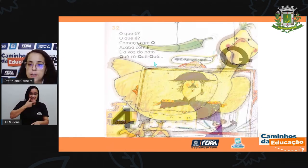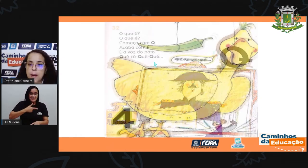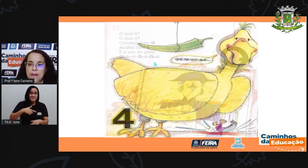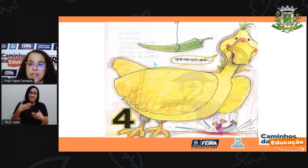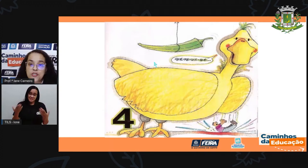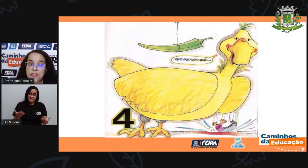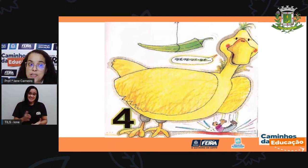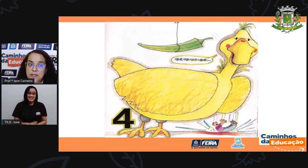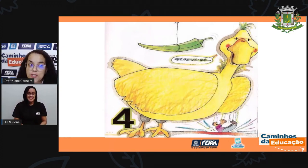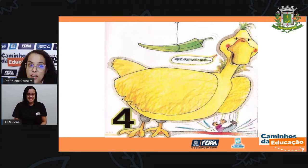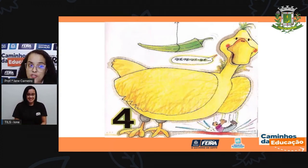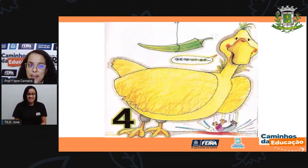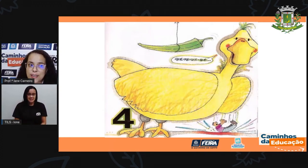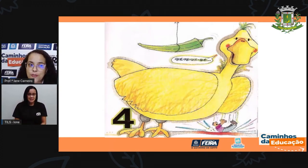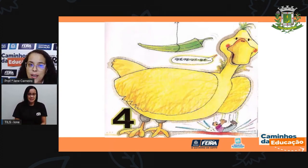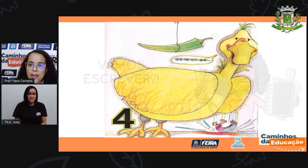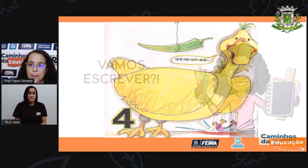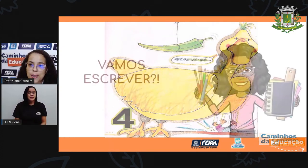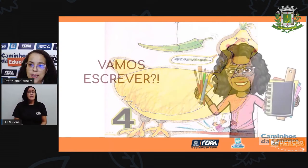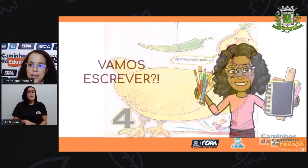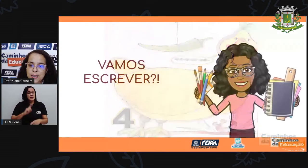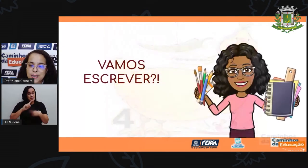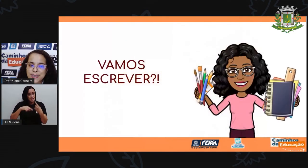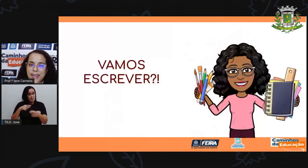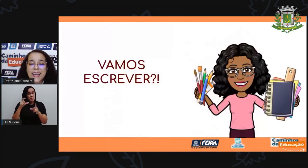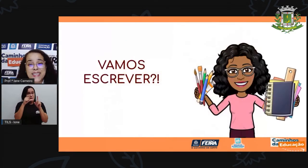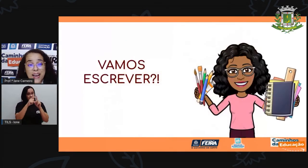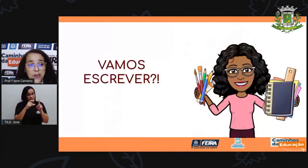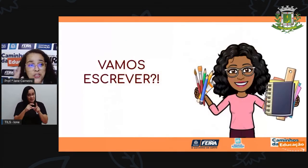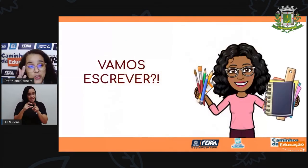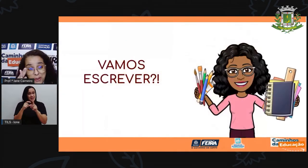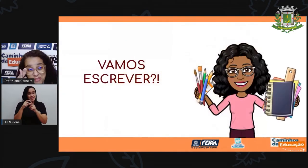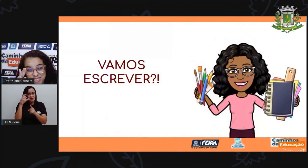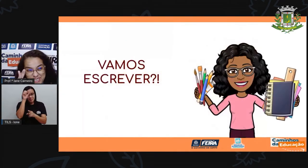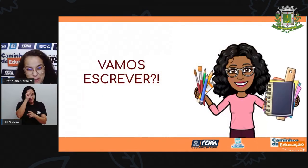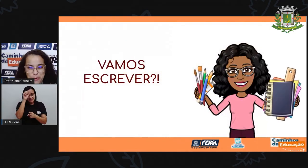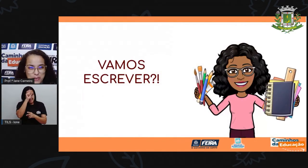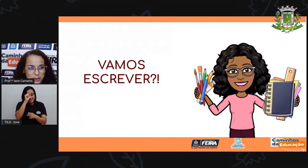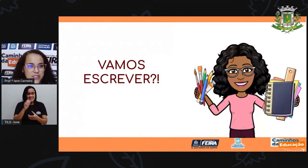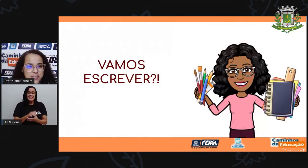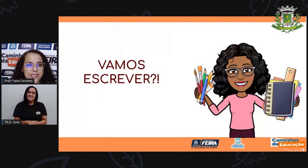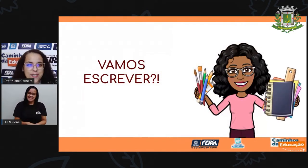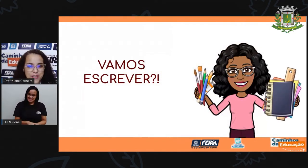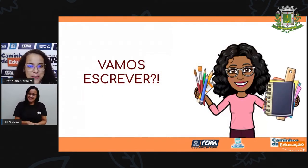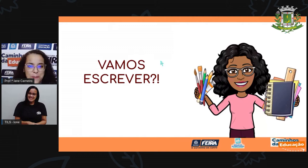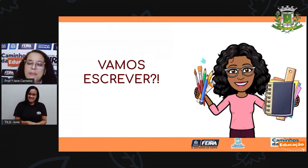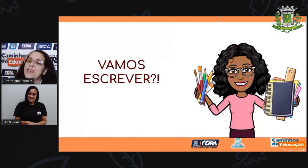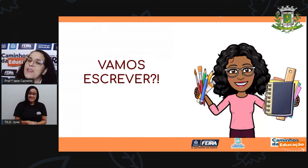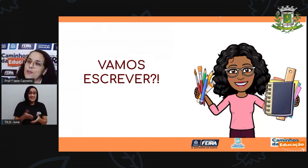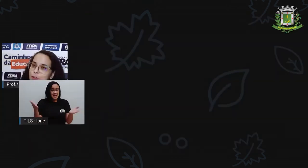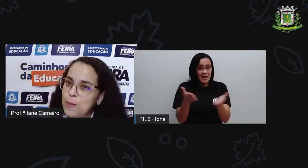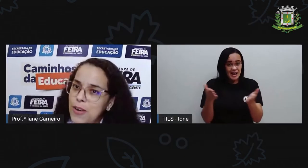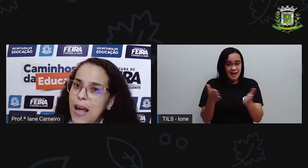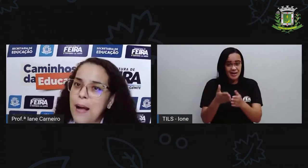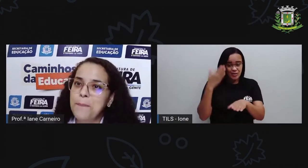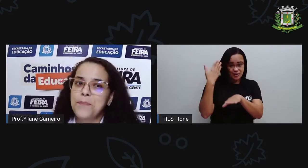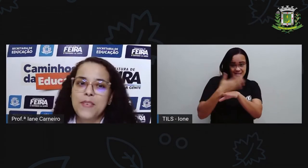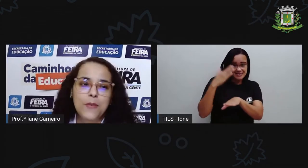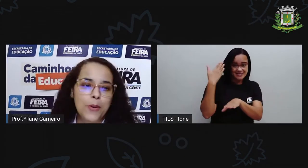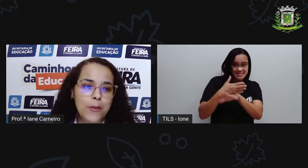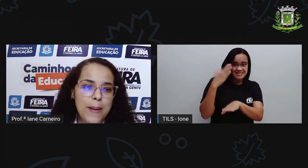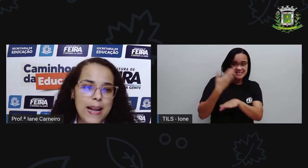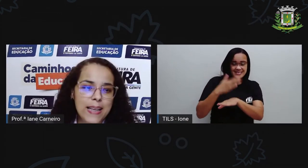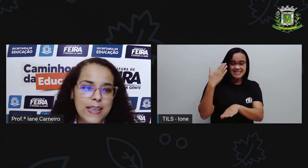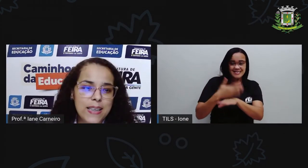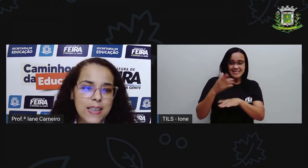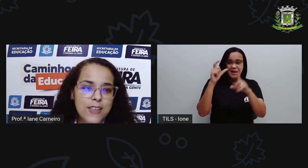as palavras que a gente vai escrevendo já já então vai lembrando aí né E aí é né cara falou que tinha escrever vamos lá